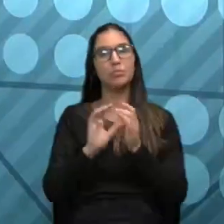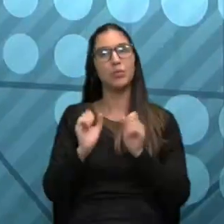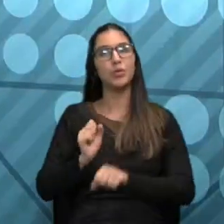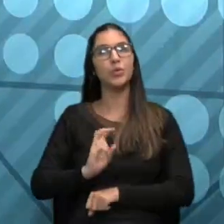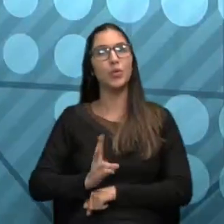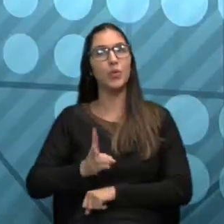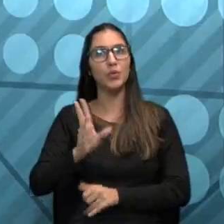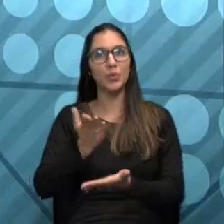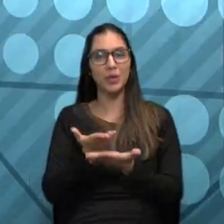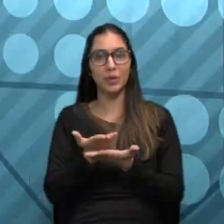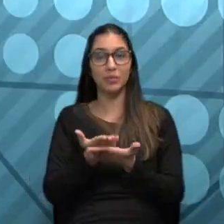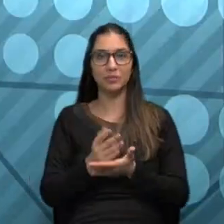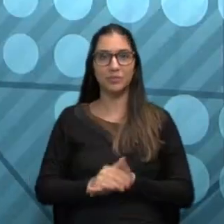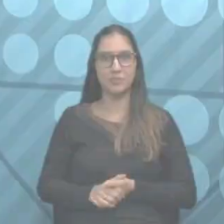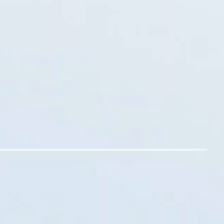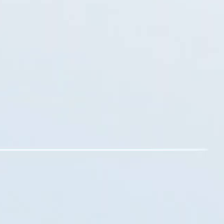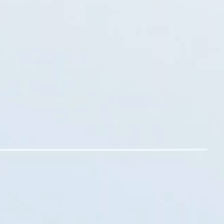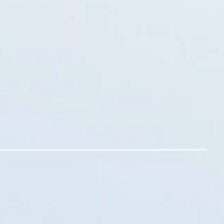aí à nossa aula.